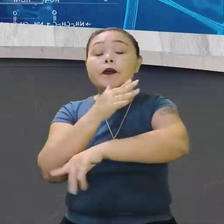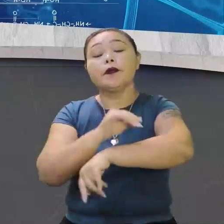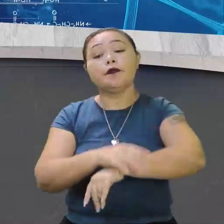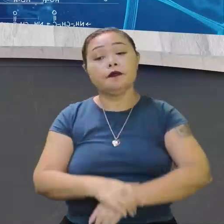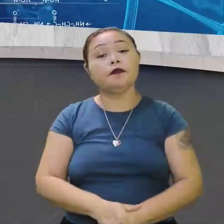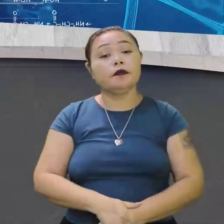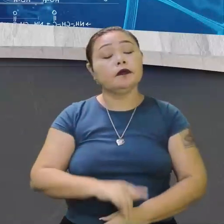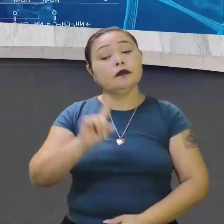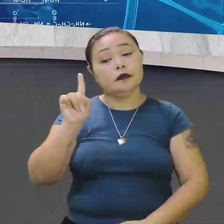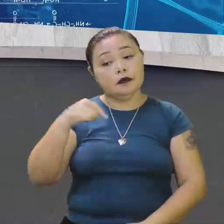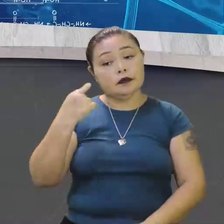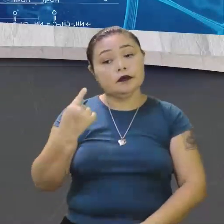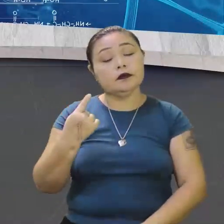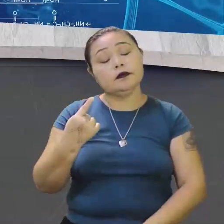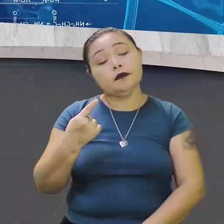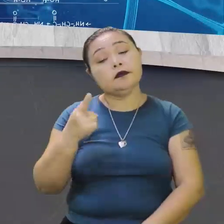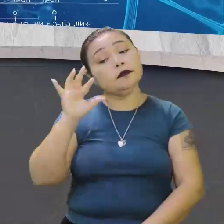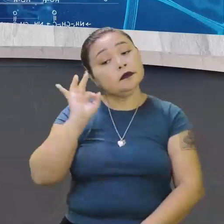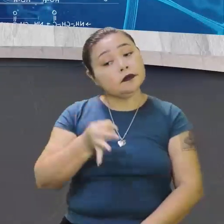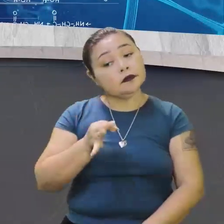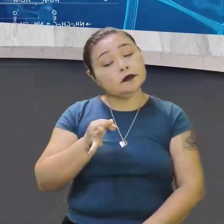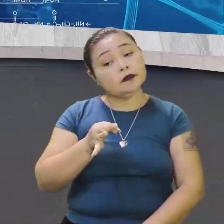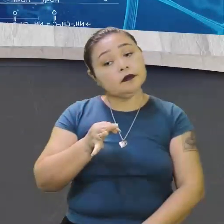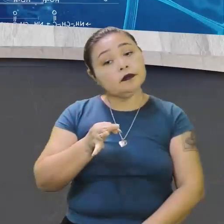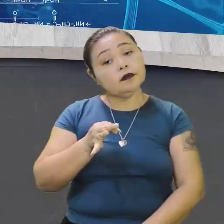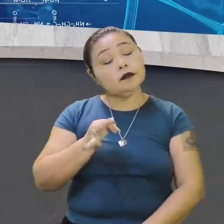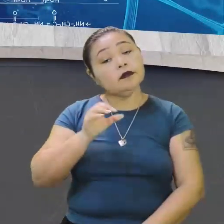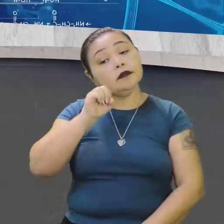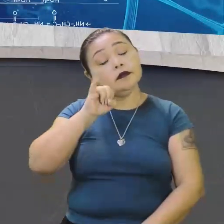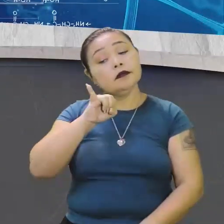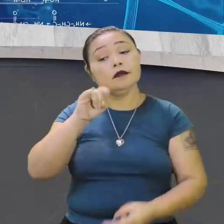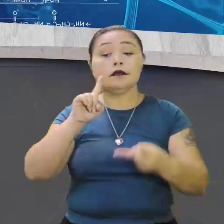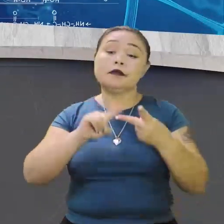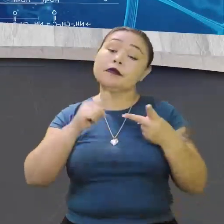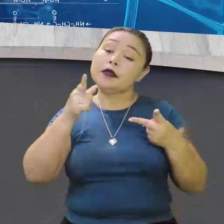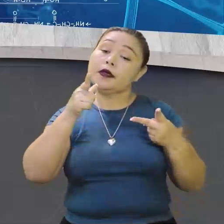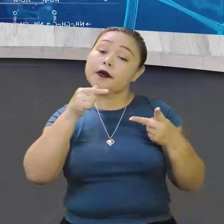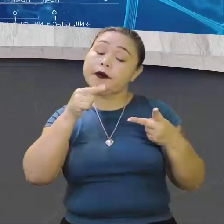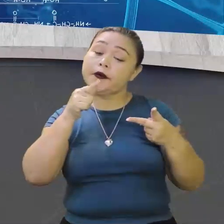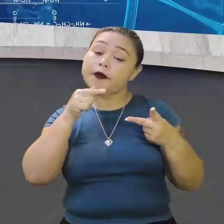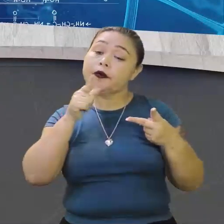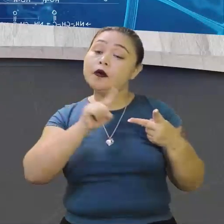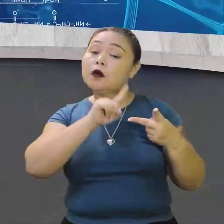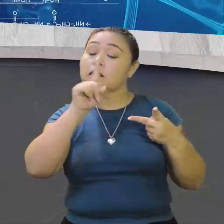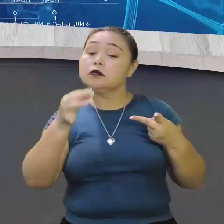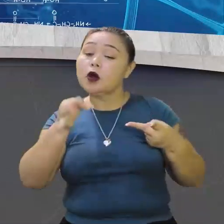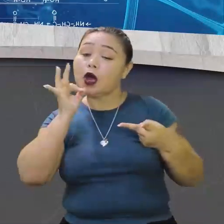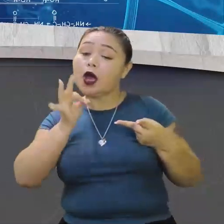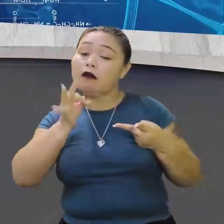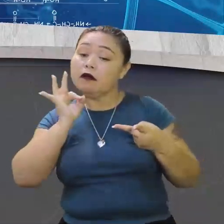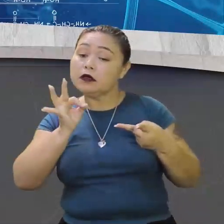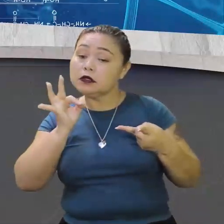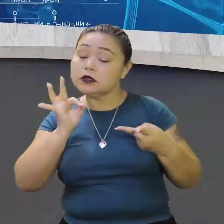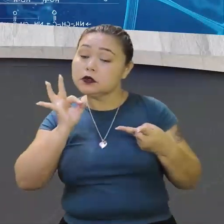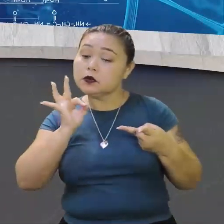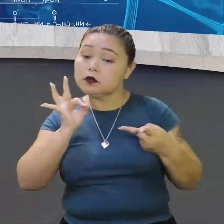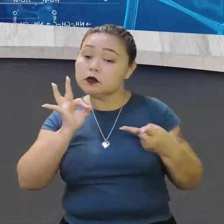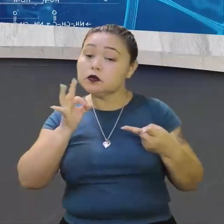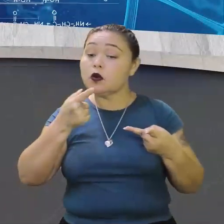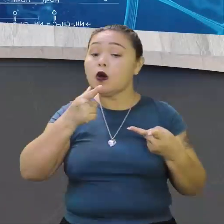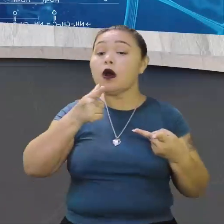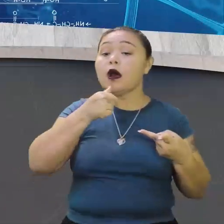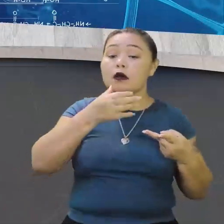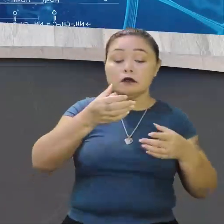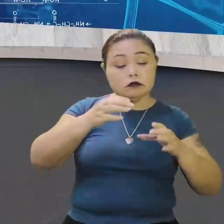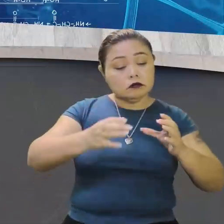quer dizer, evaporou, tá certo? Se você tem a água e você vai tomar aquele cafezinho, você põe a água na